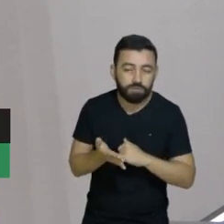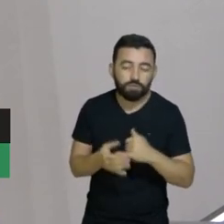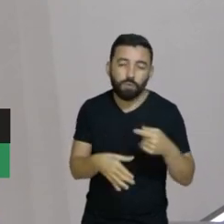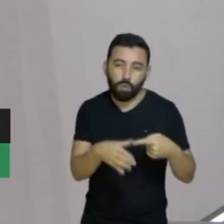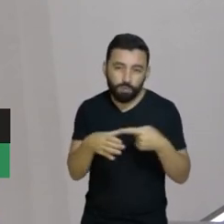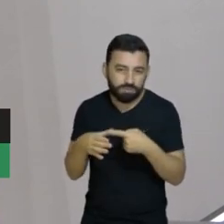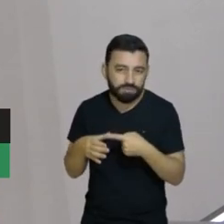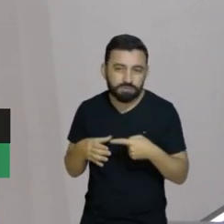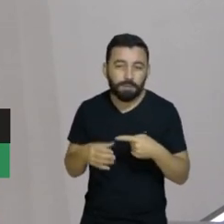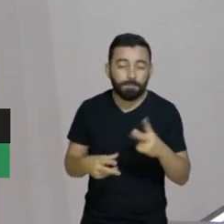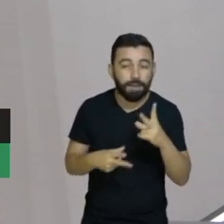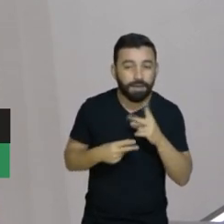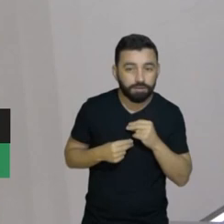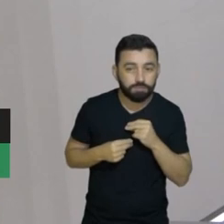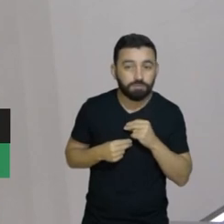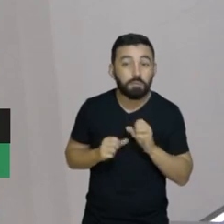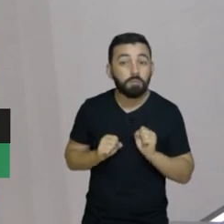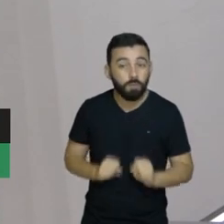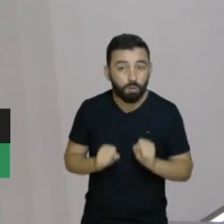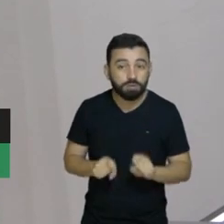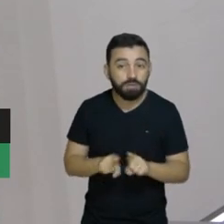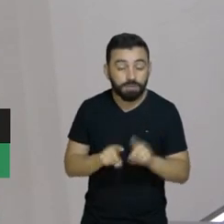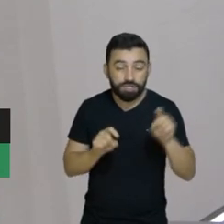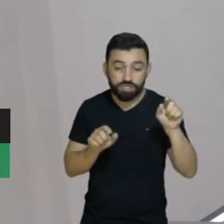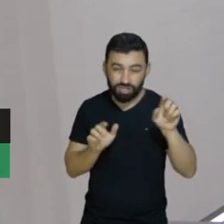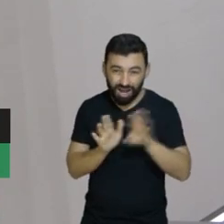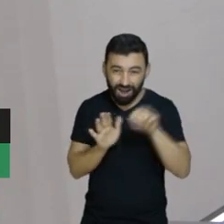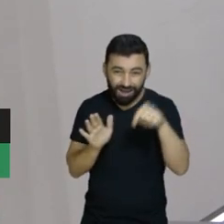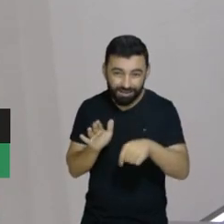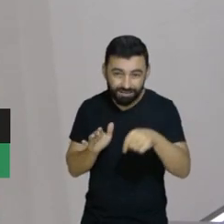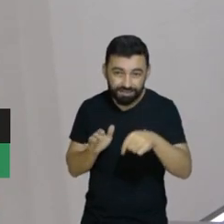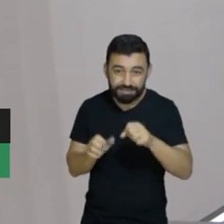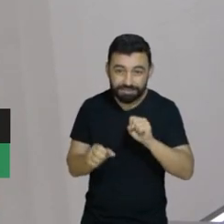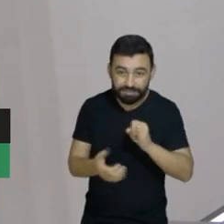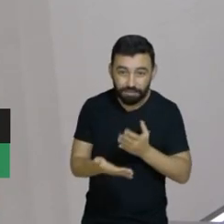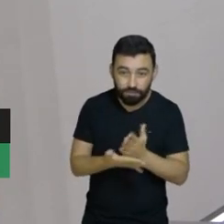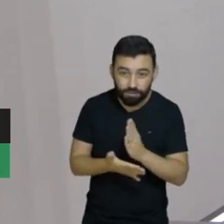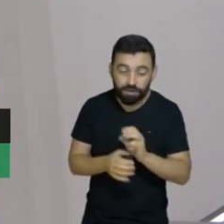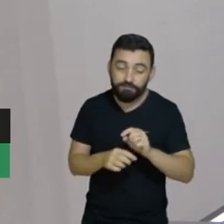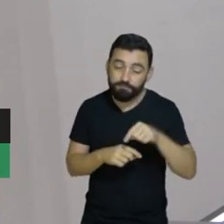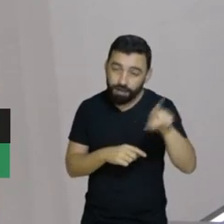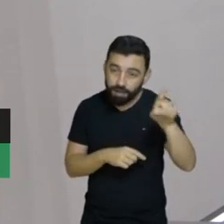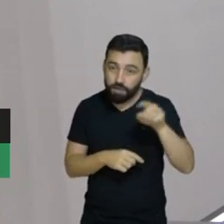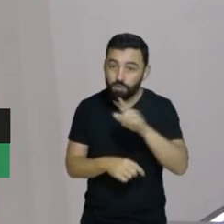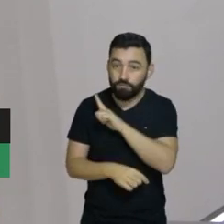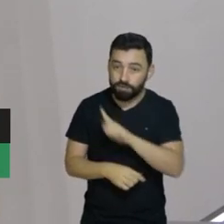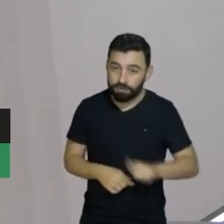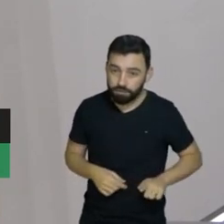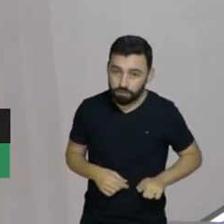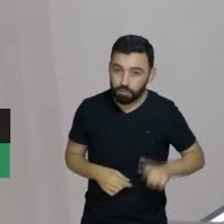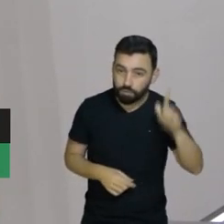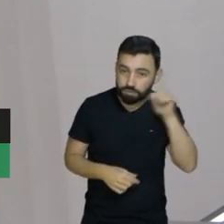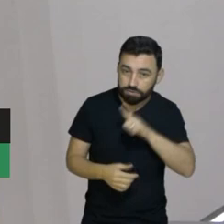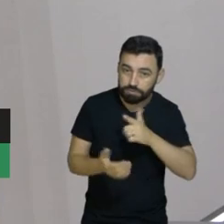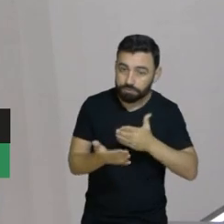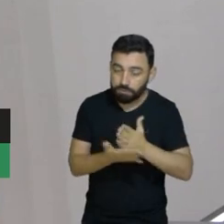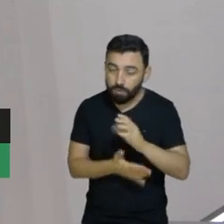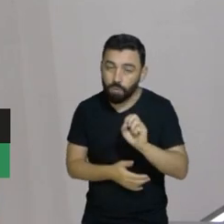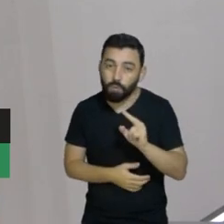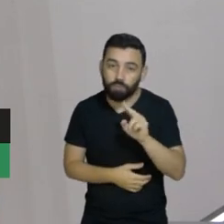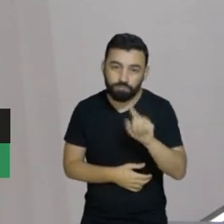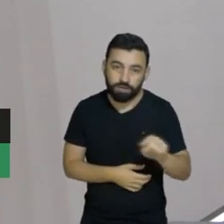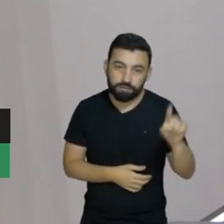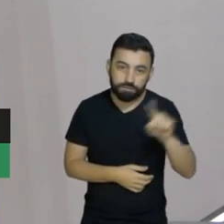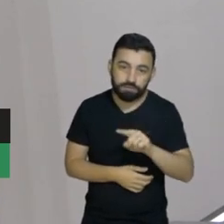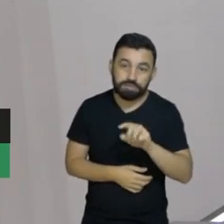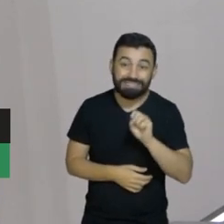de mérito, podendo chegar ao plenário, se aprovado, ir ao governador para sanção ou para veto, se